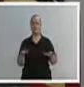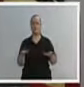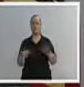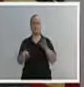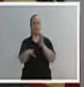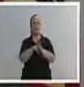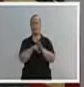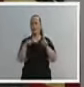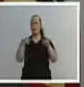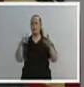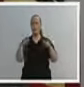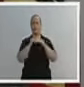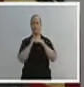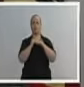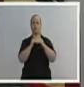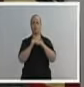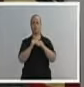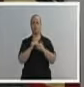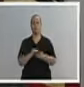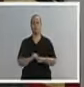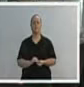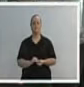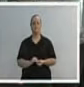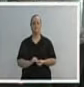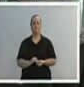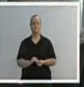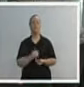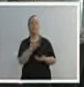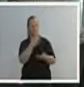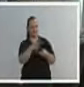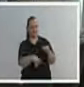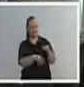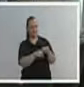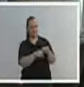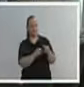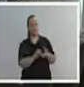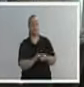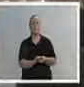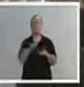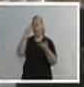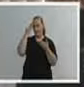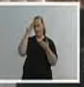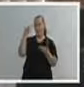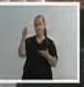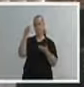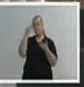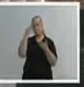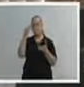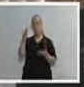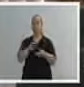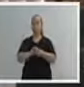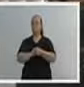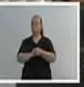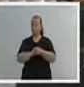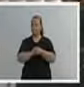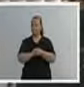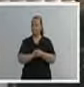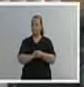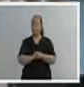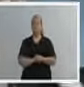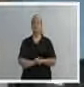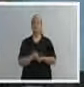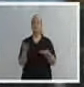todos. Concedo a parte. Obrigado, vereador Marcos. Eu quero parabenizar o discurso de Vossa Excelência. Vou tomar o seu tempo também, hoje